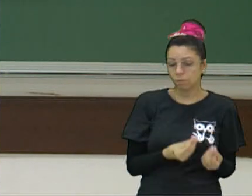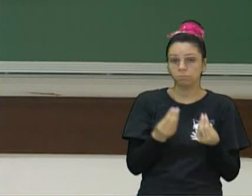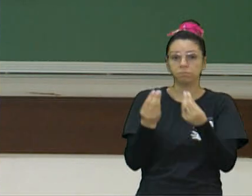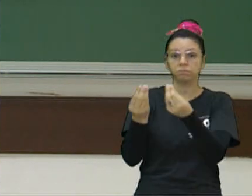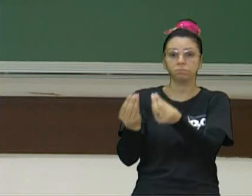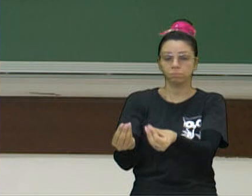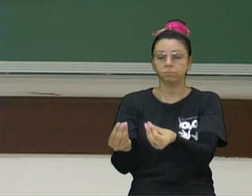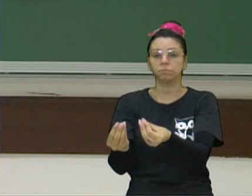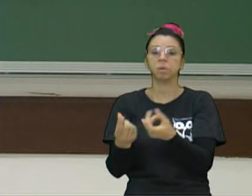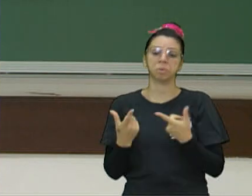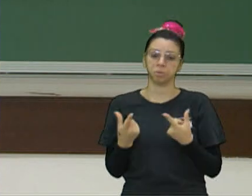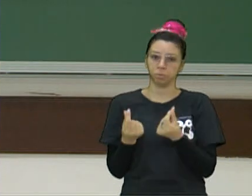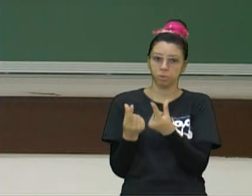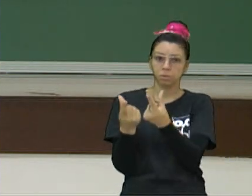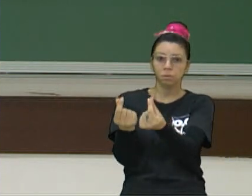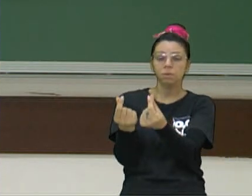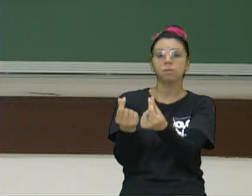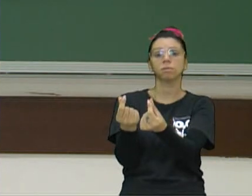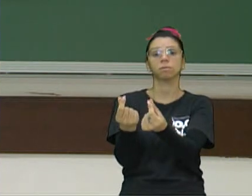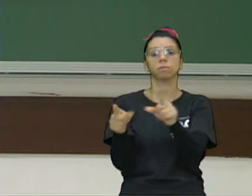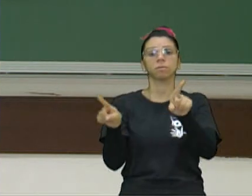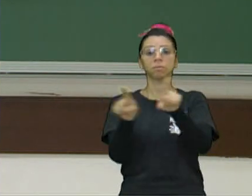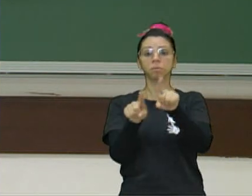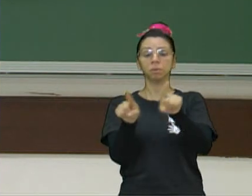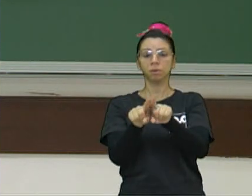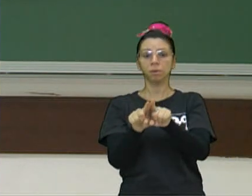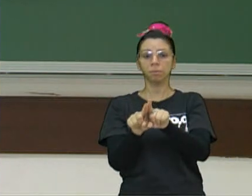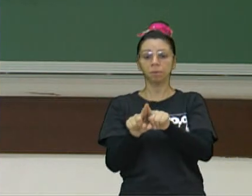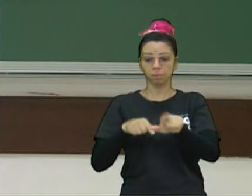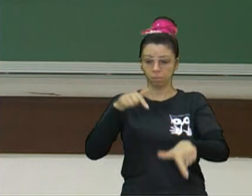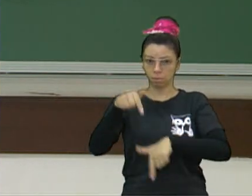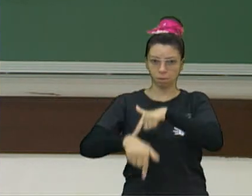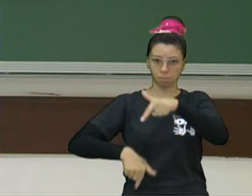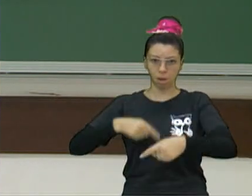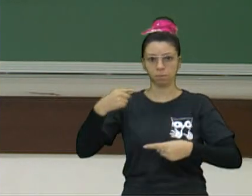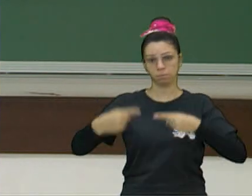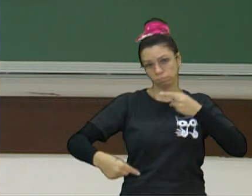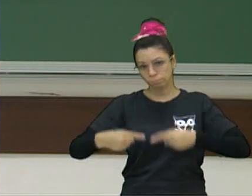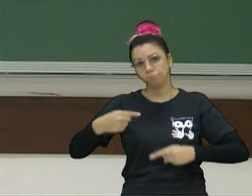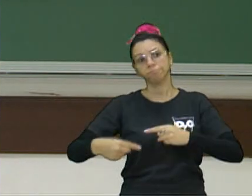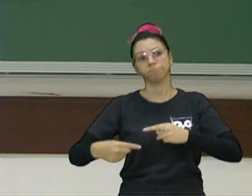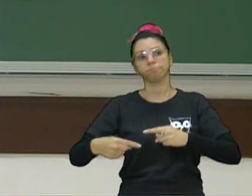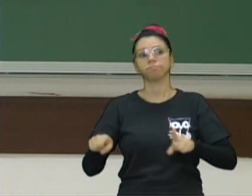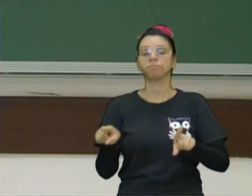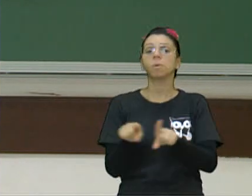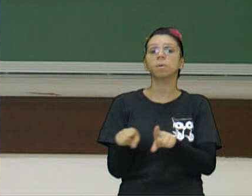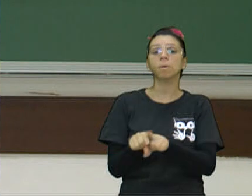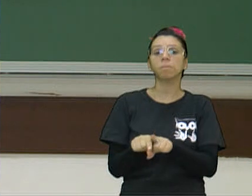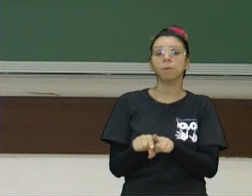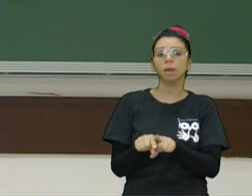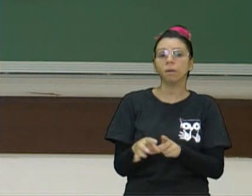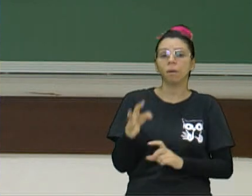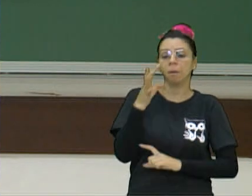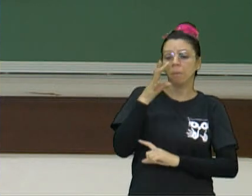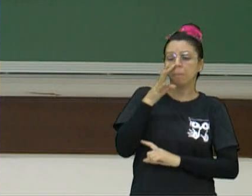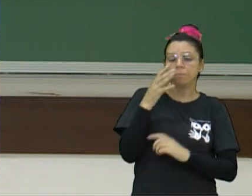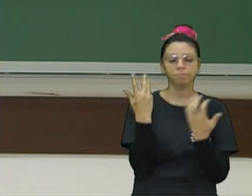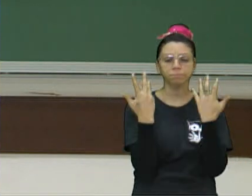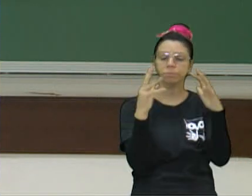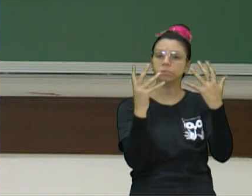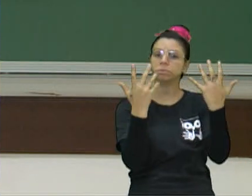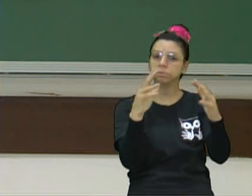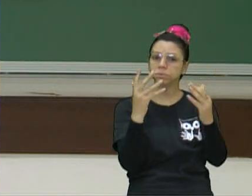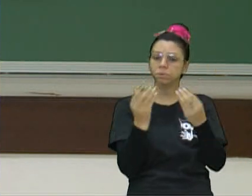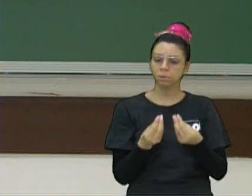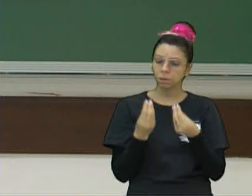havia premiação em dinheiro, premiação com cargo público e outras regalias que eram proporcionadas,